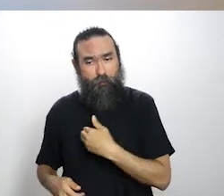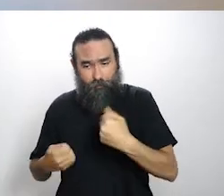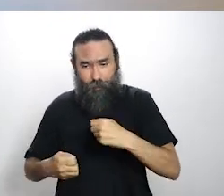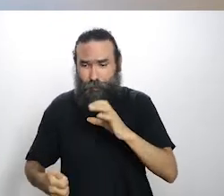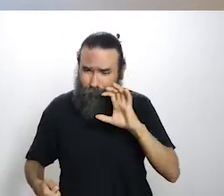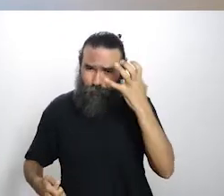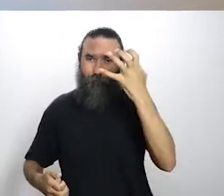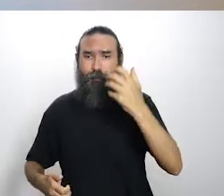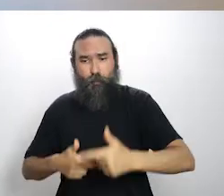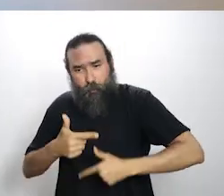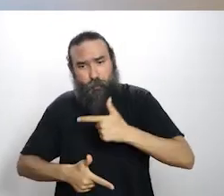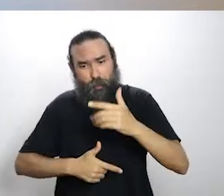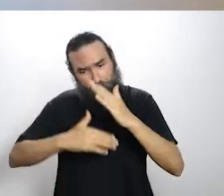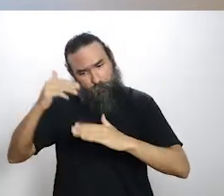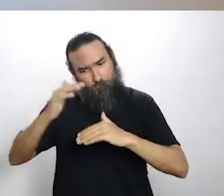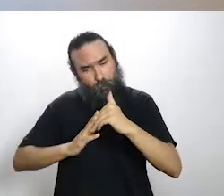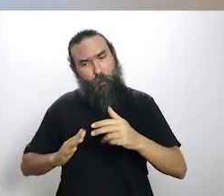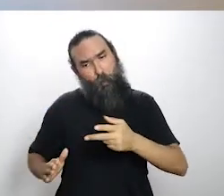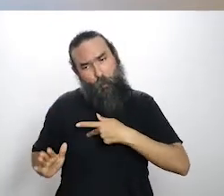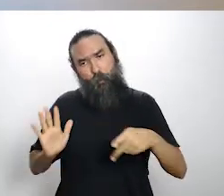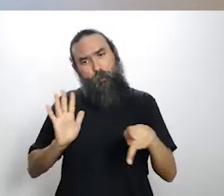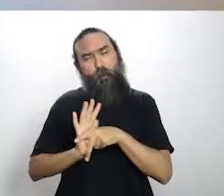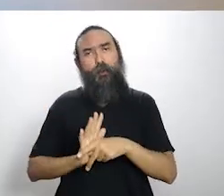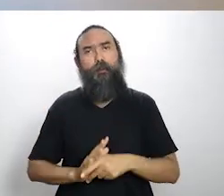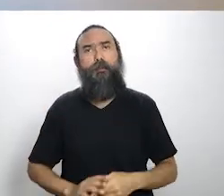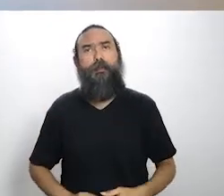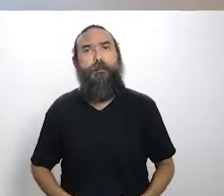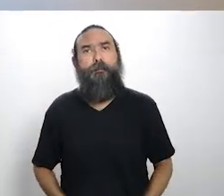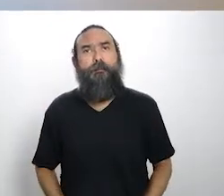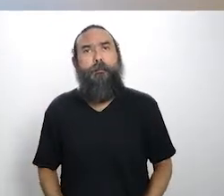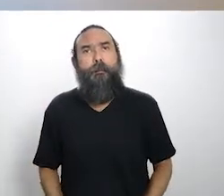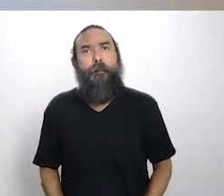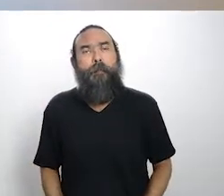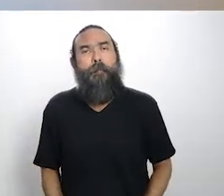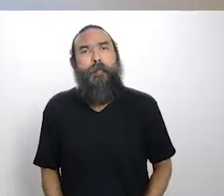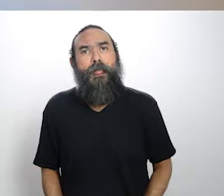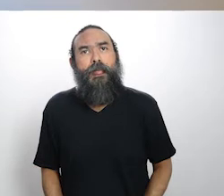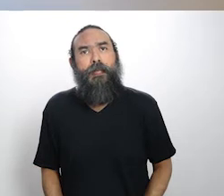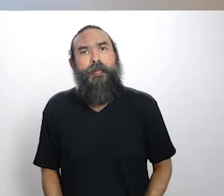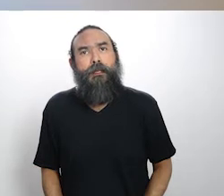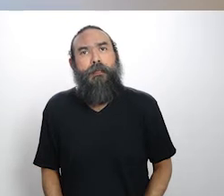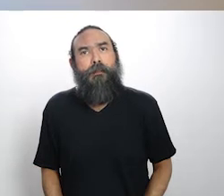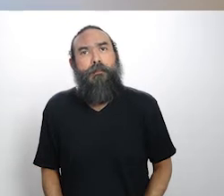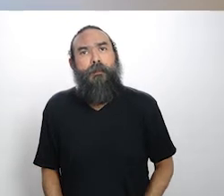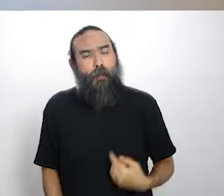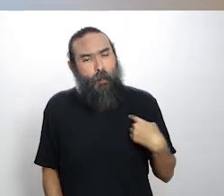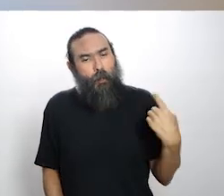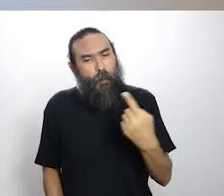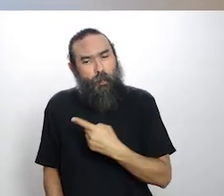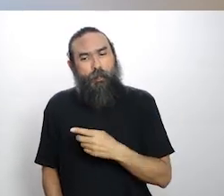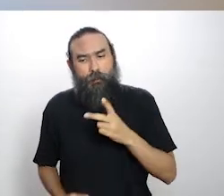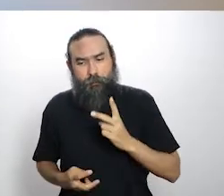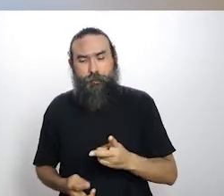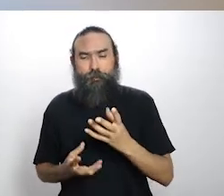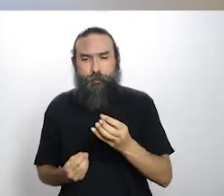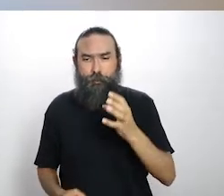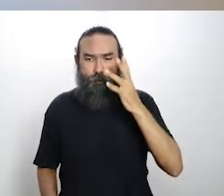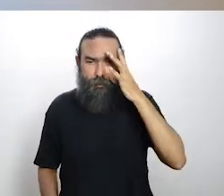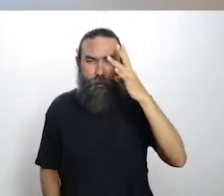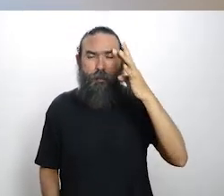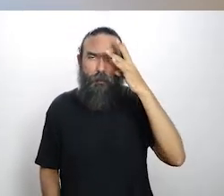seguinte, que é uma coisa que a gente reflete bastante aqui dentro também. O direito da